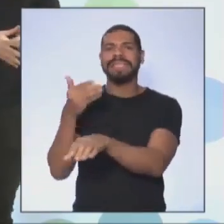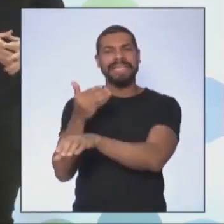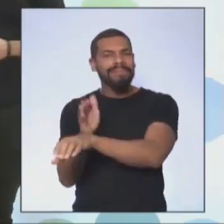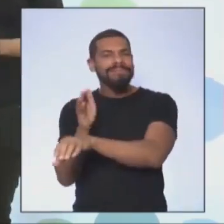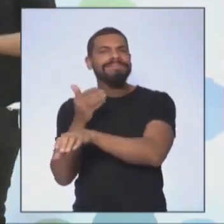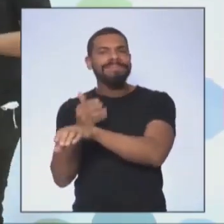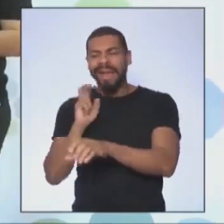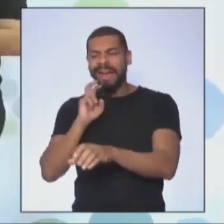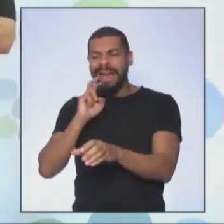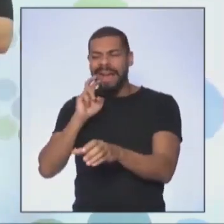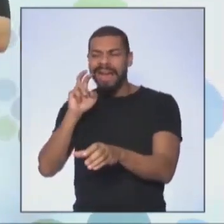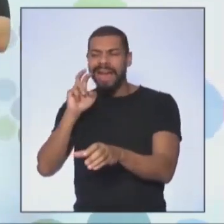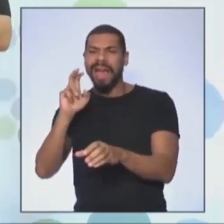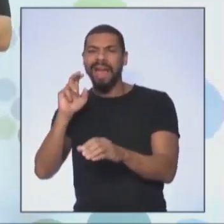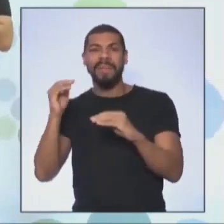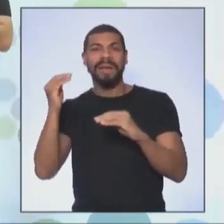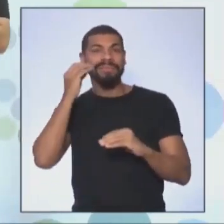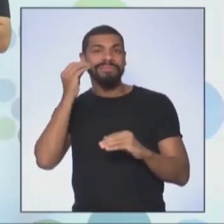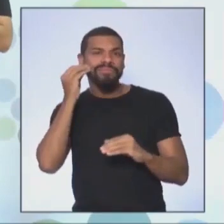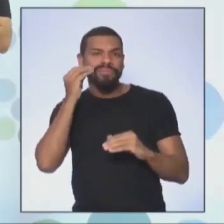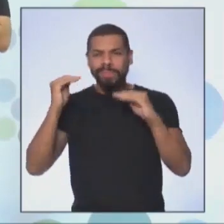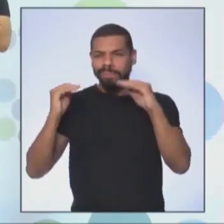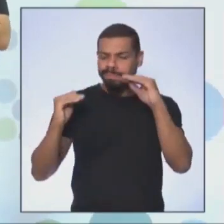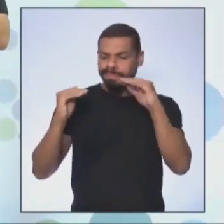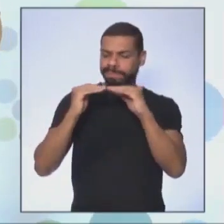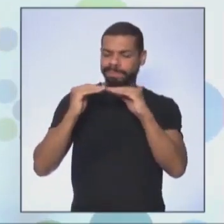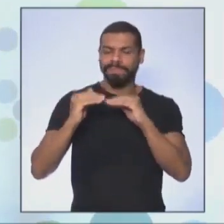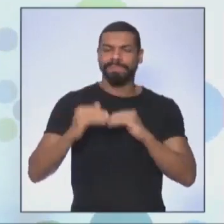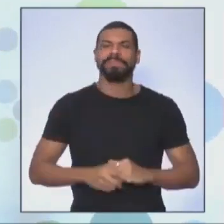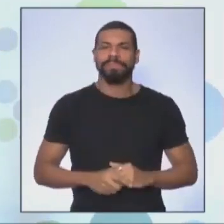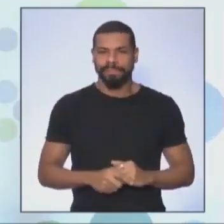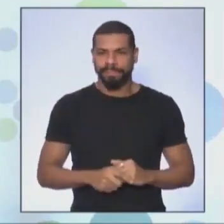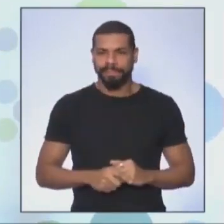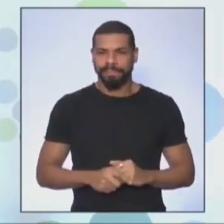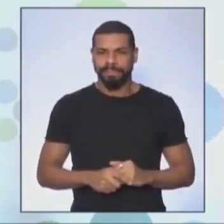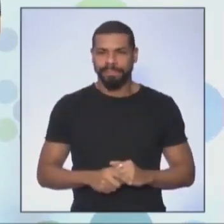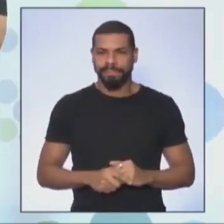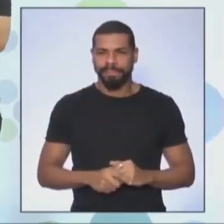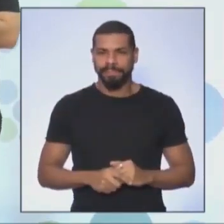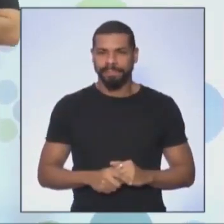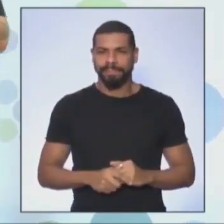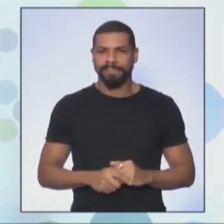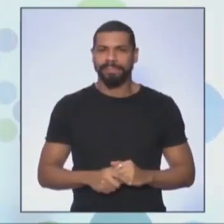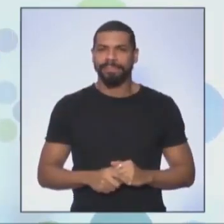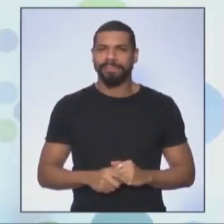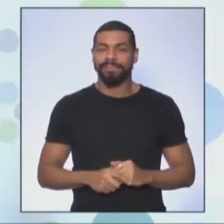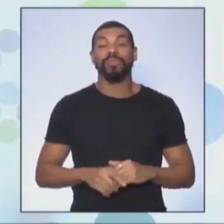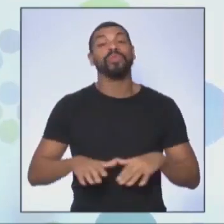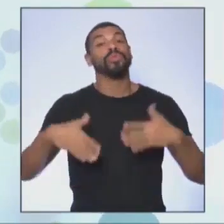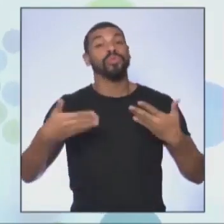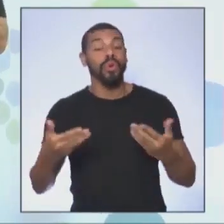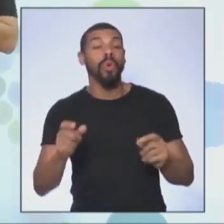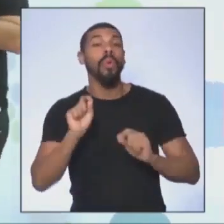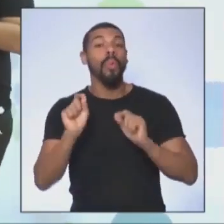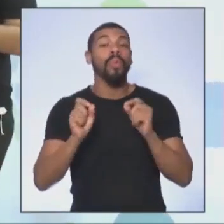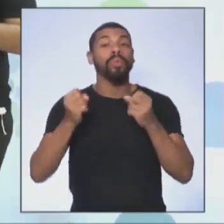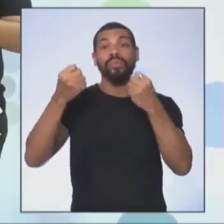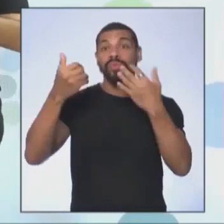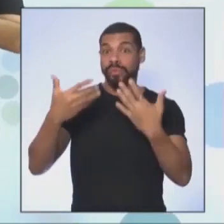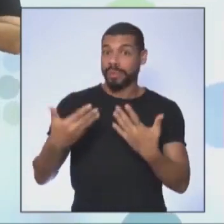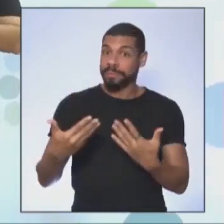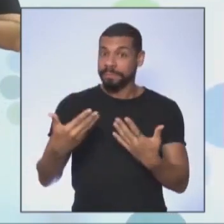chegar outra em nota. outra frequência. Então, isso é muito difícil. Então, ressonância... Pode falar, então. Então, ressonância é isso.